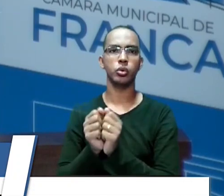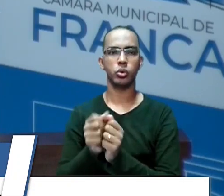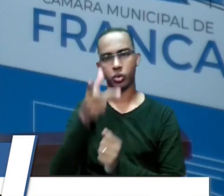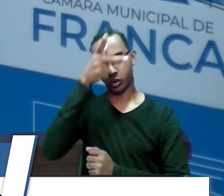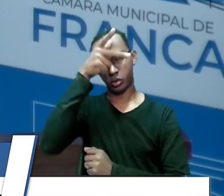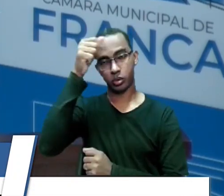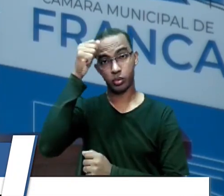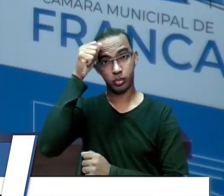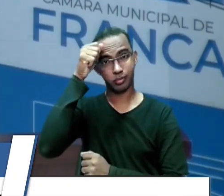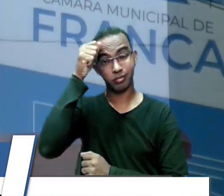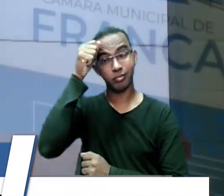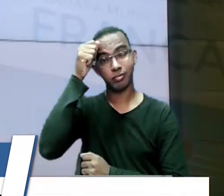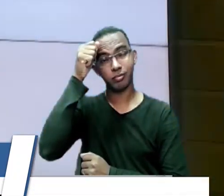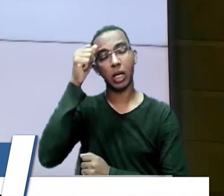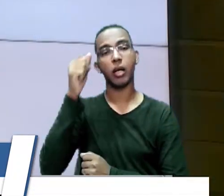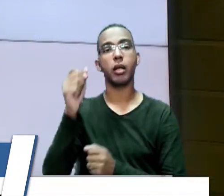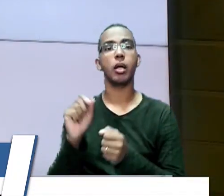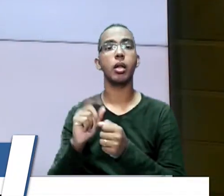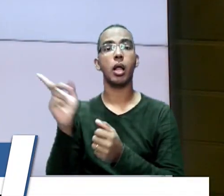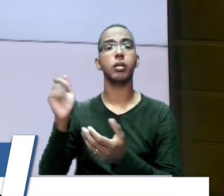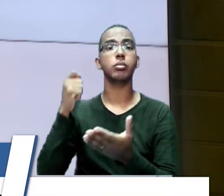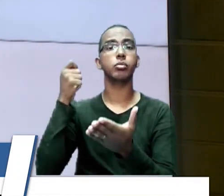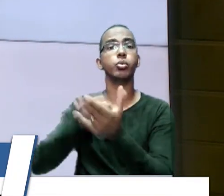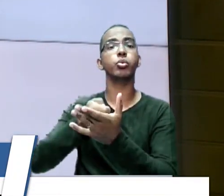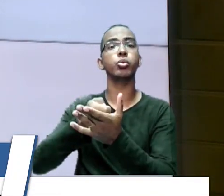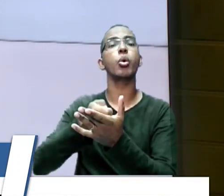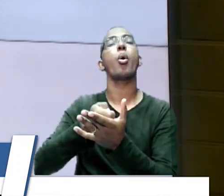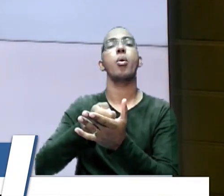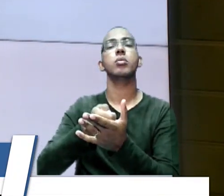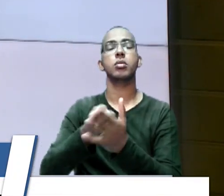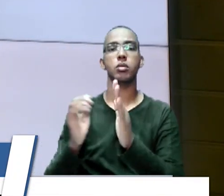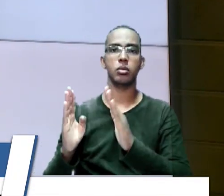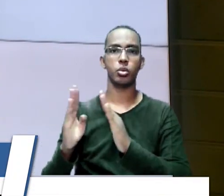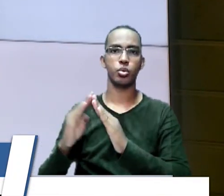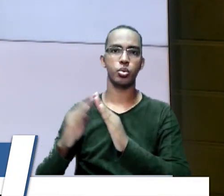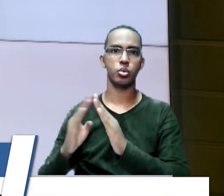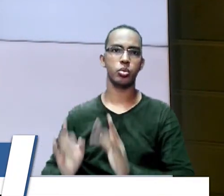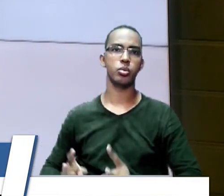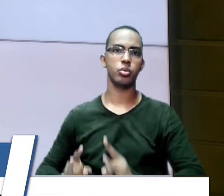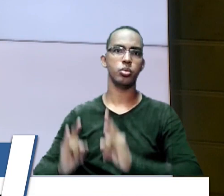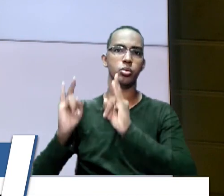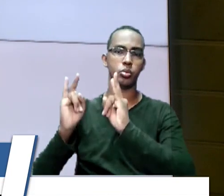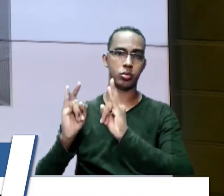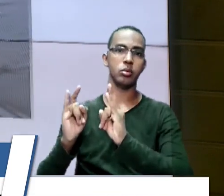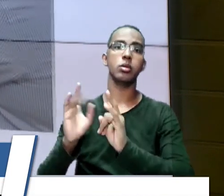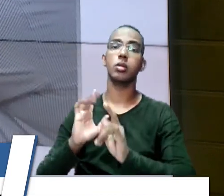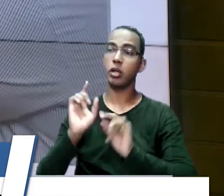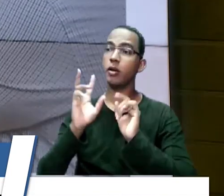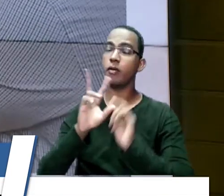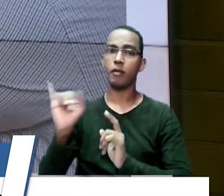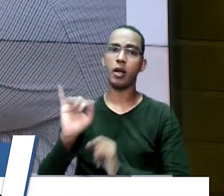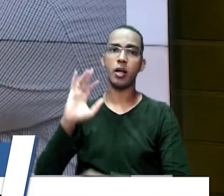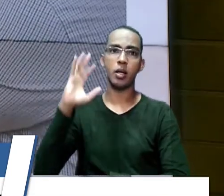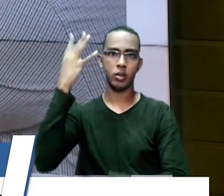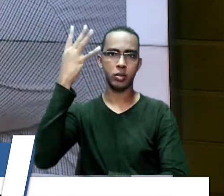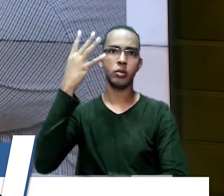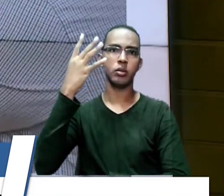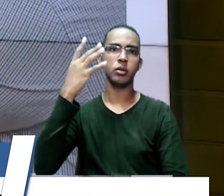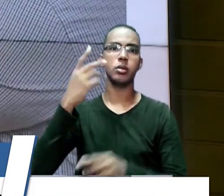e ali ele fez um compromisso com os moradores, que estaria resolvendo esta